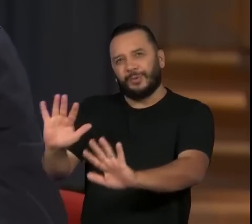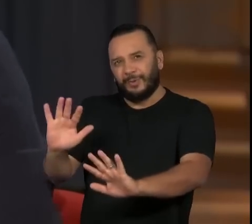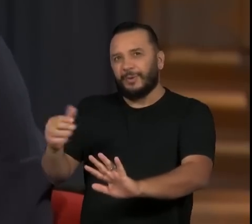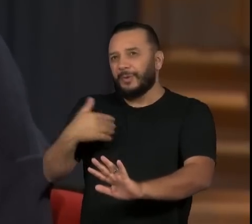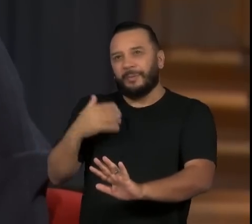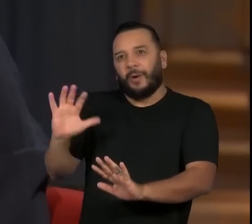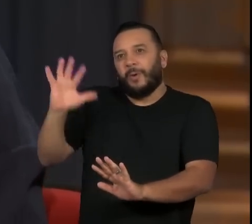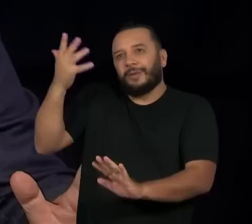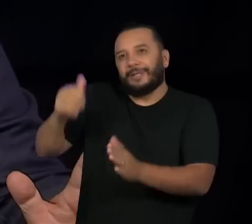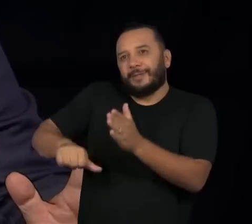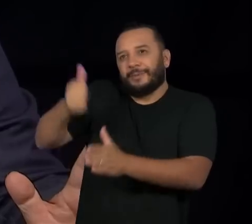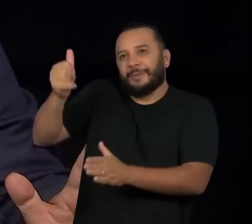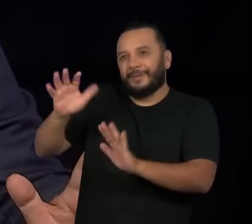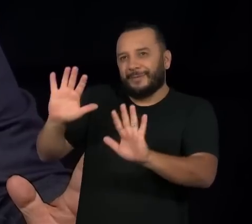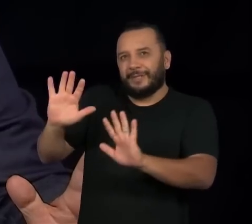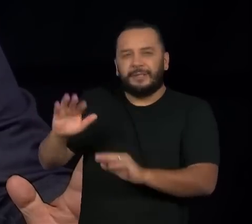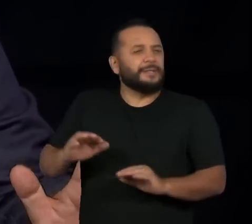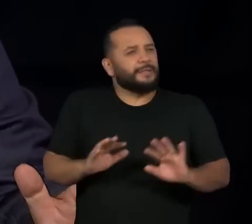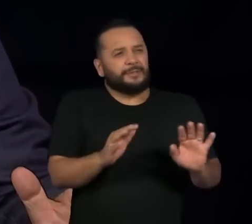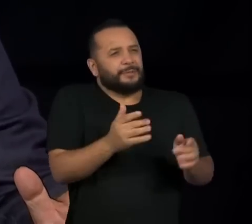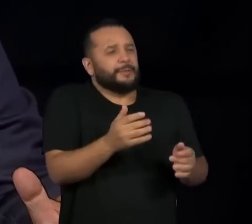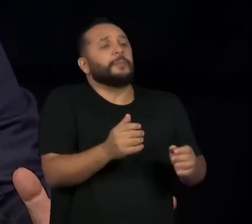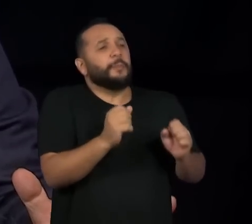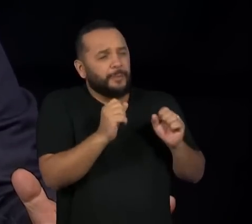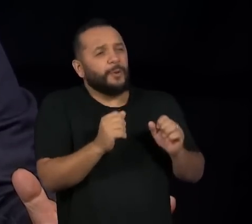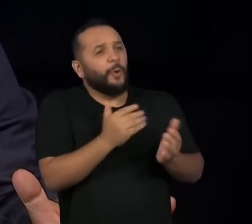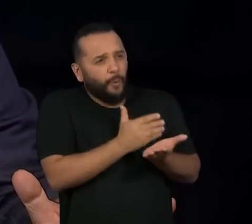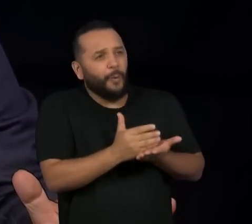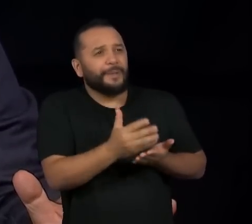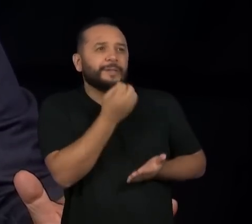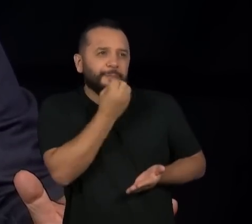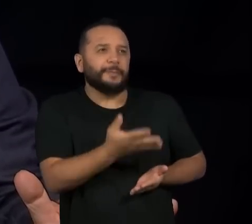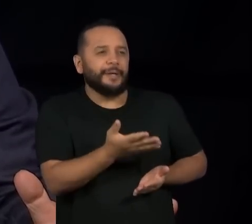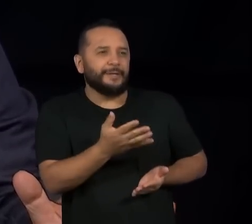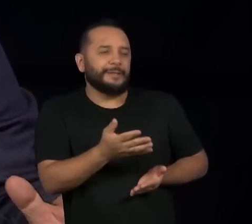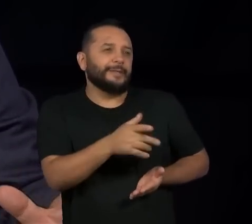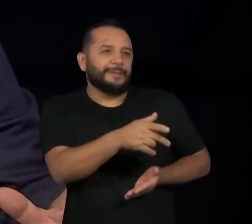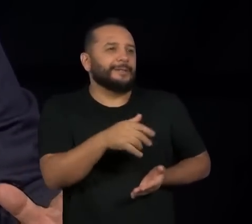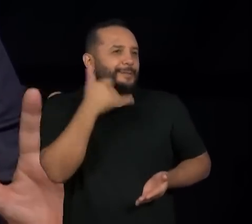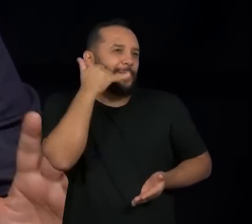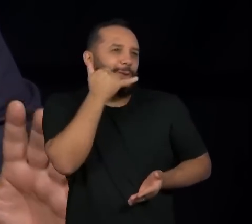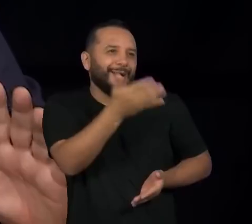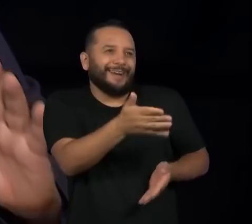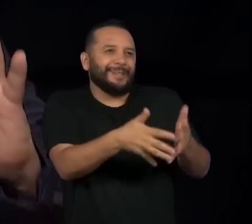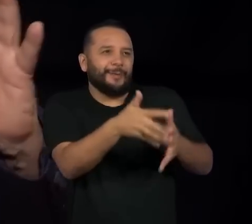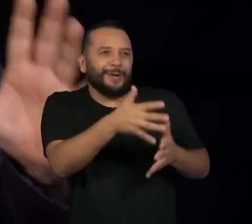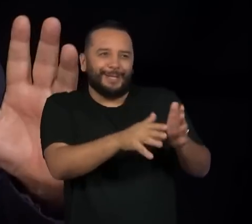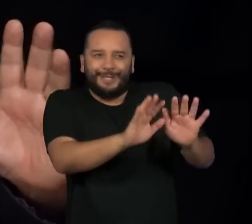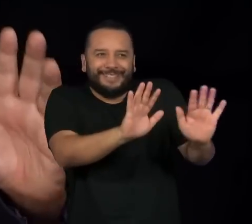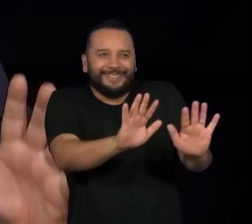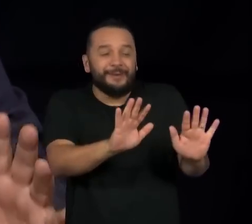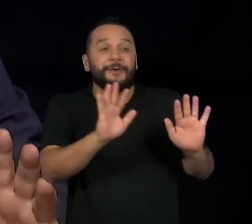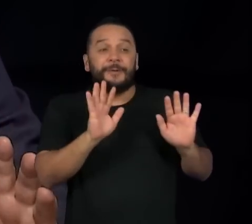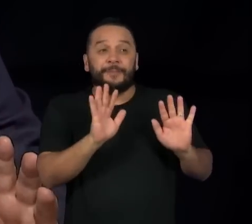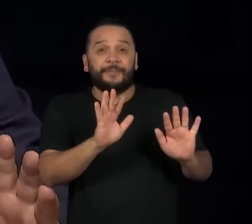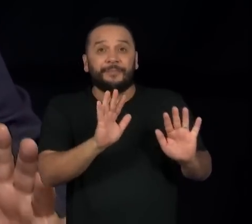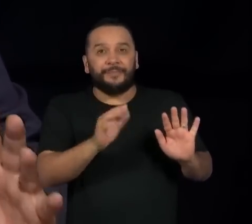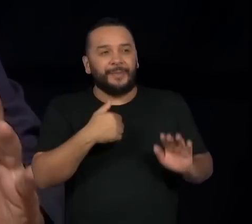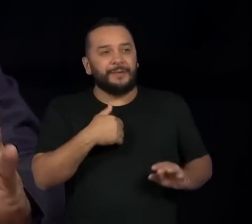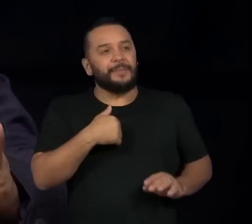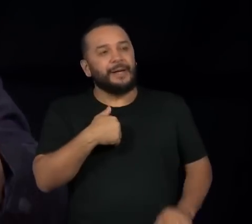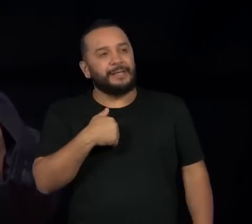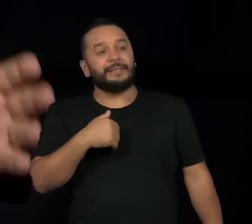tinha acontecido. Imagina, começamos bem, eu diria. Mas o Eduardo Santos, São